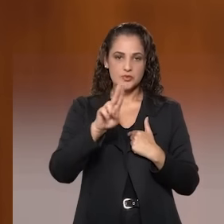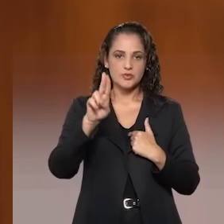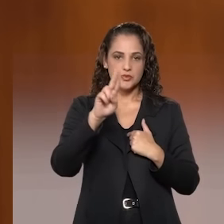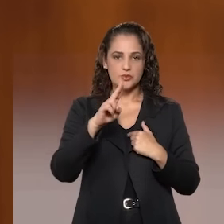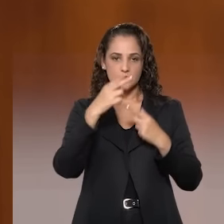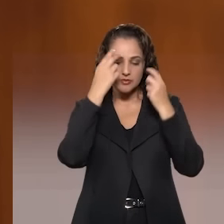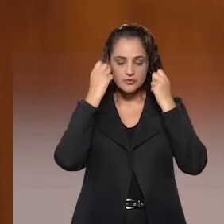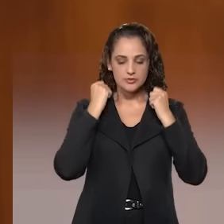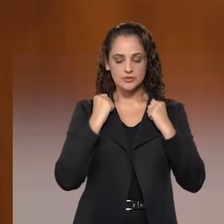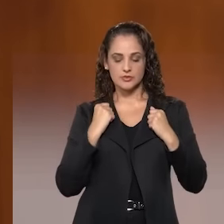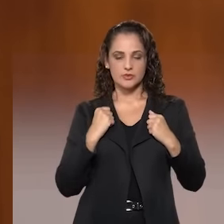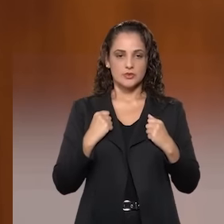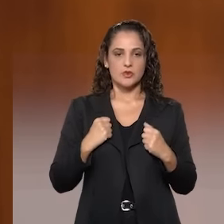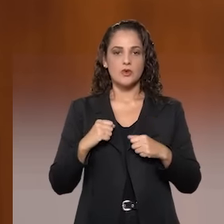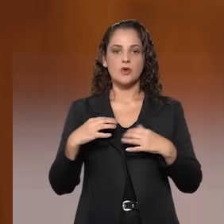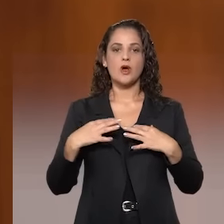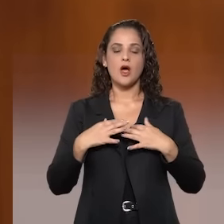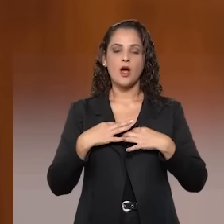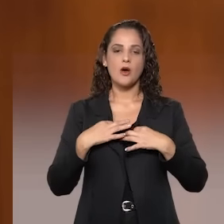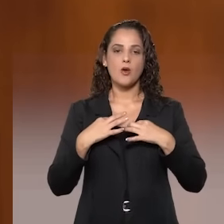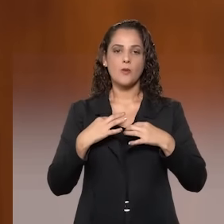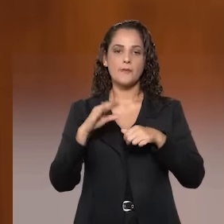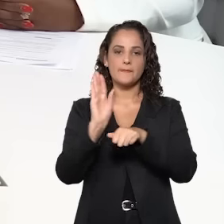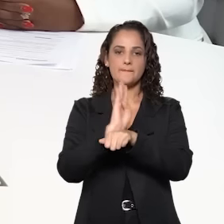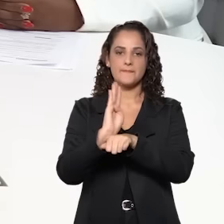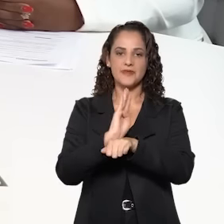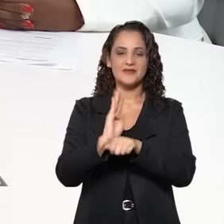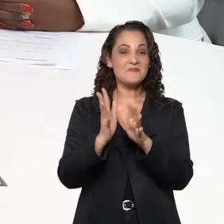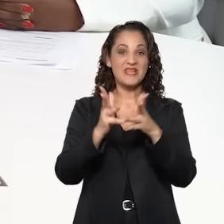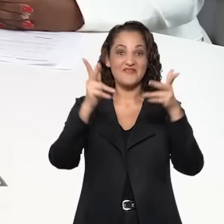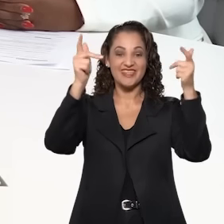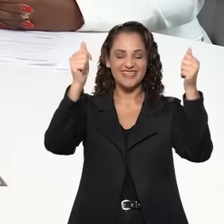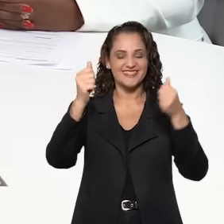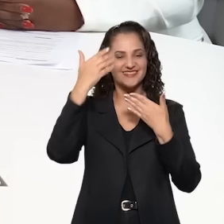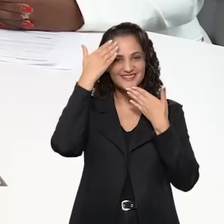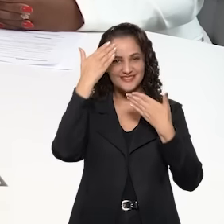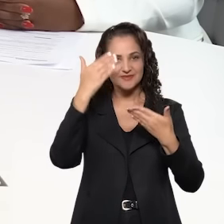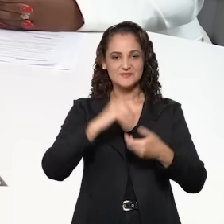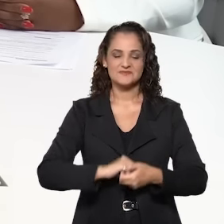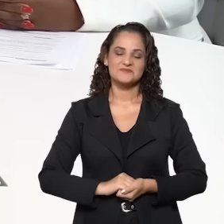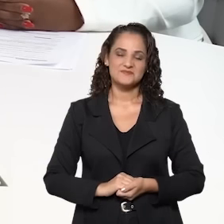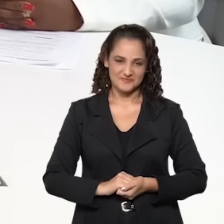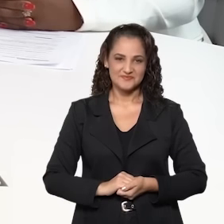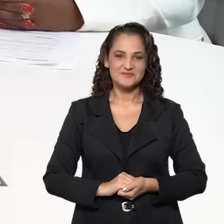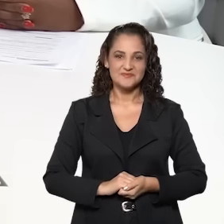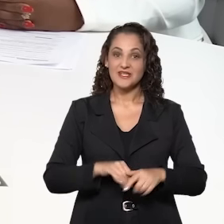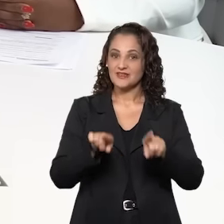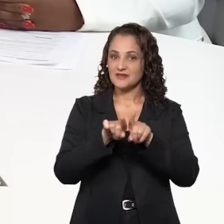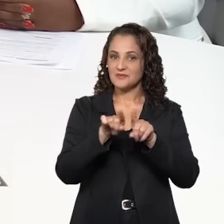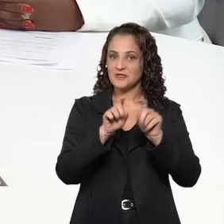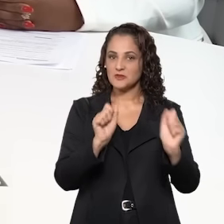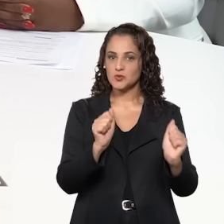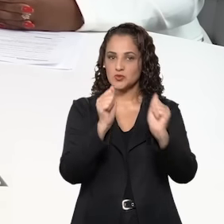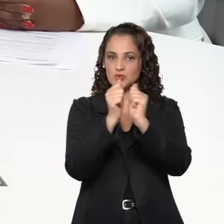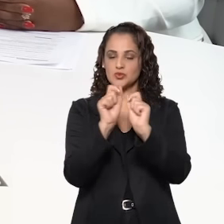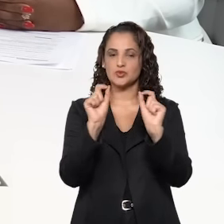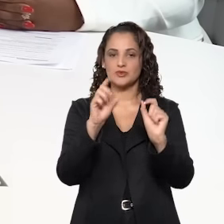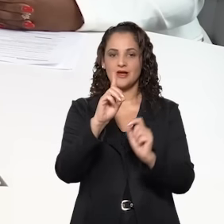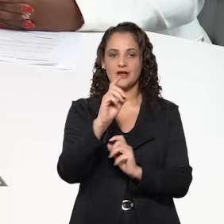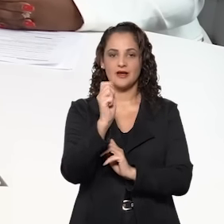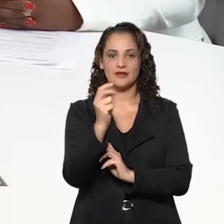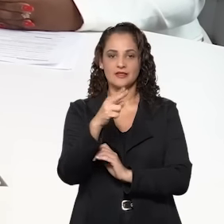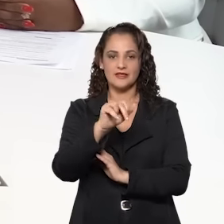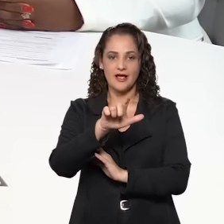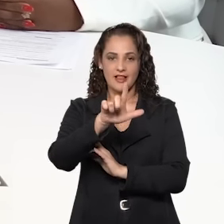Estou vestindo uma roupa bege Maravilha Obrigada Jorgete hoje também tá conosco a